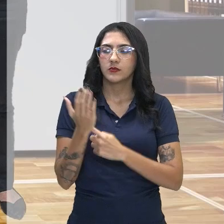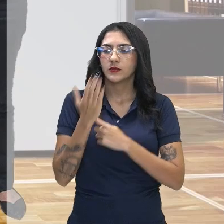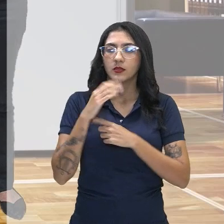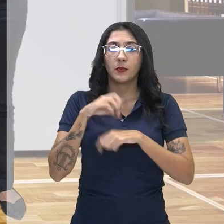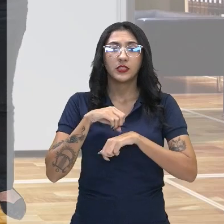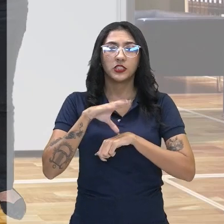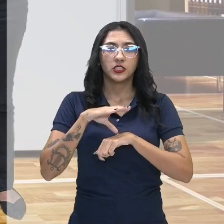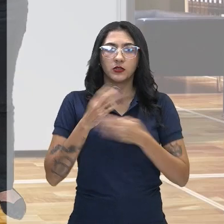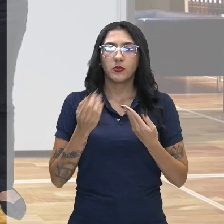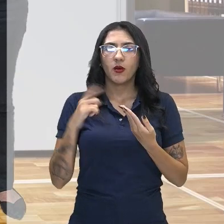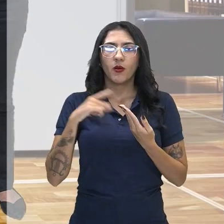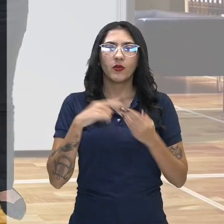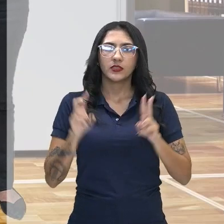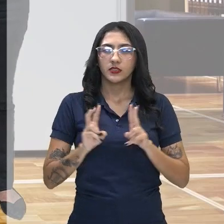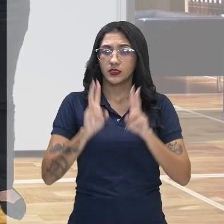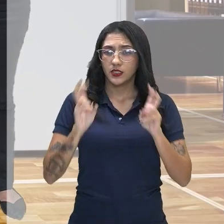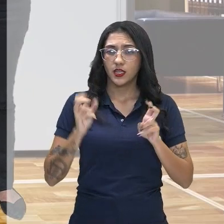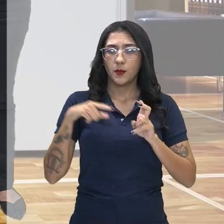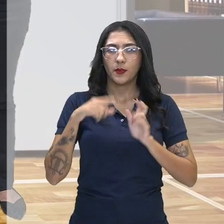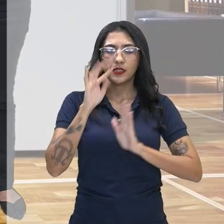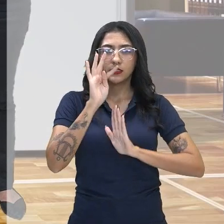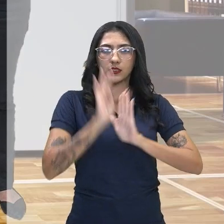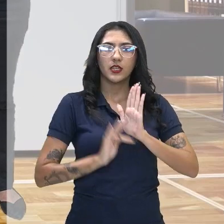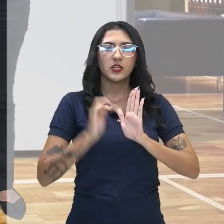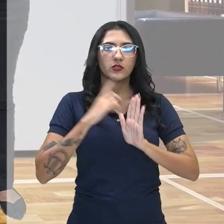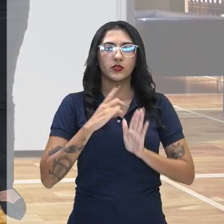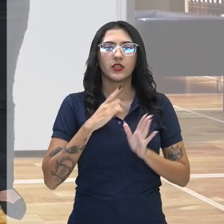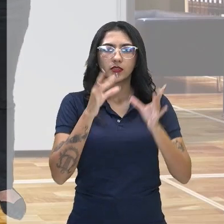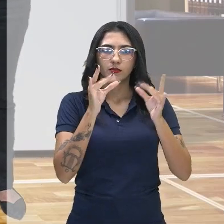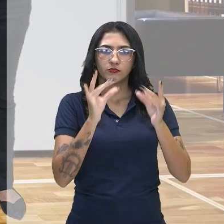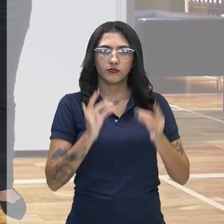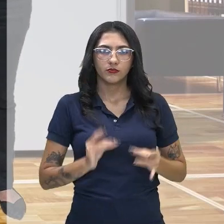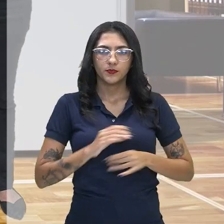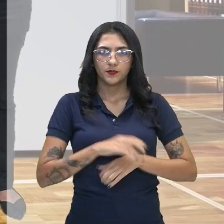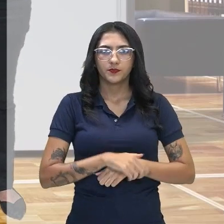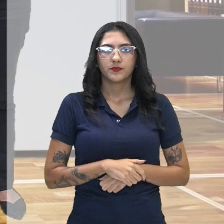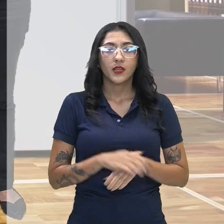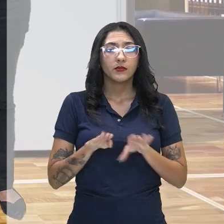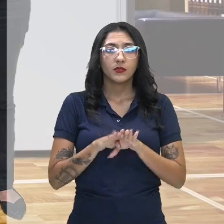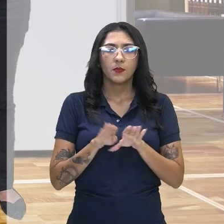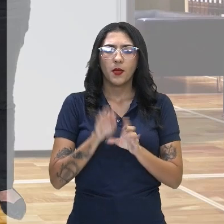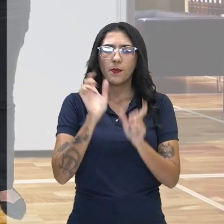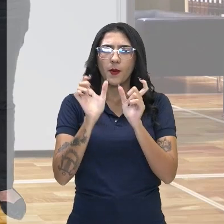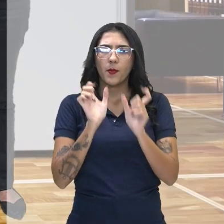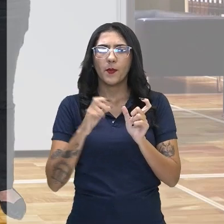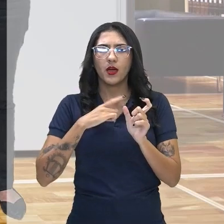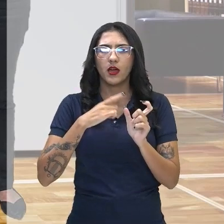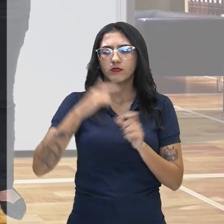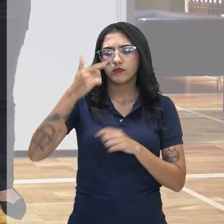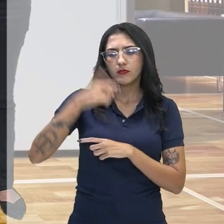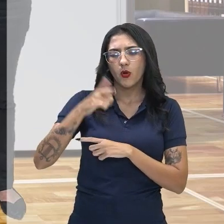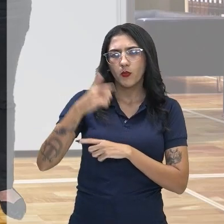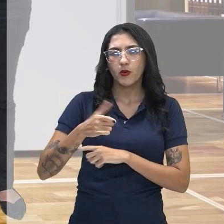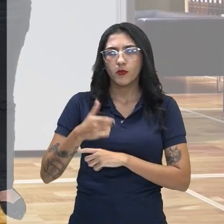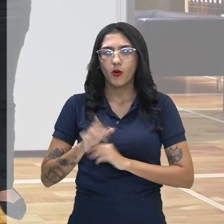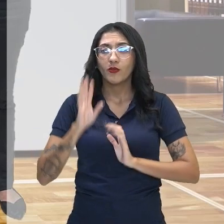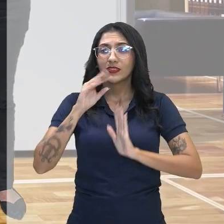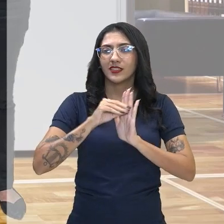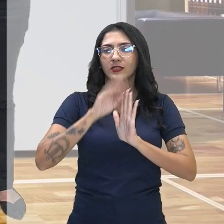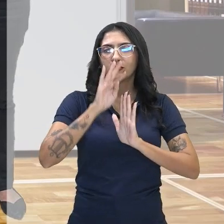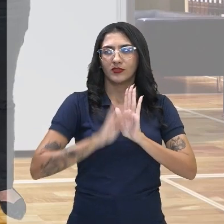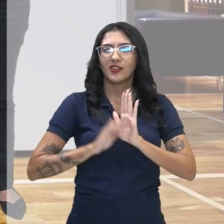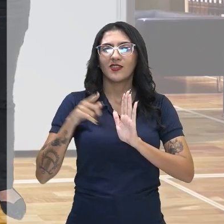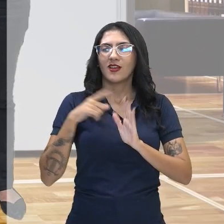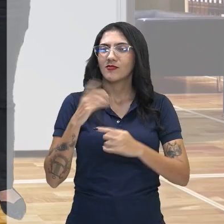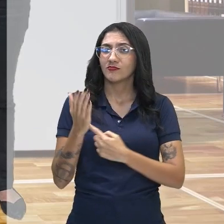aquele assunto, né, aquele texto está apresentando. E também palavras repetidas. Ah, essas também nos ajudam muito,